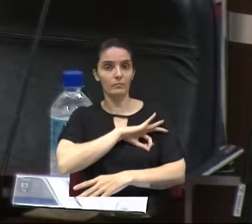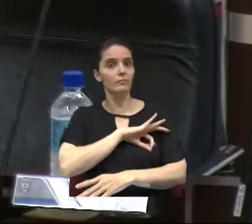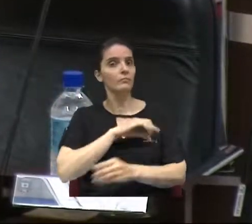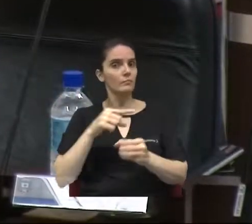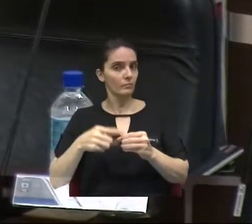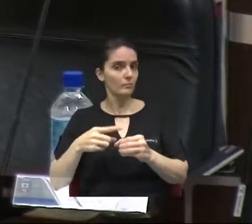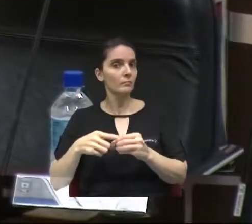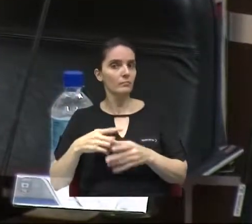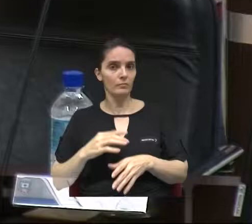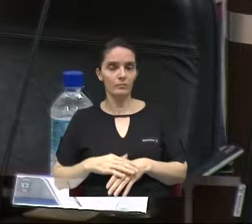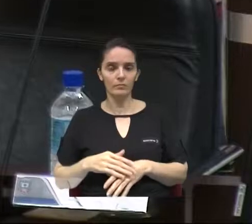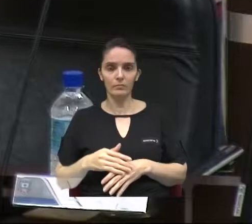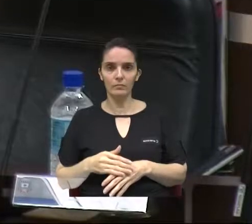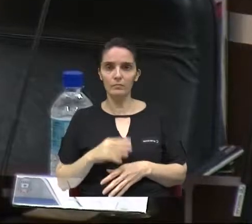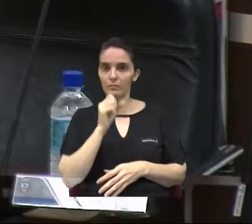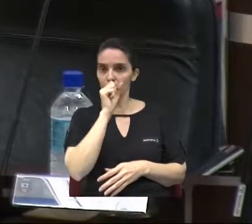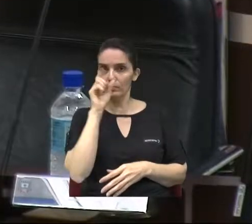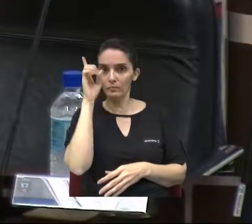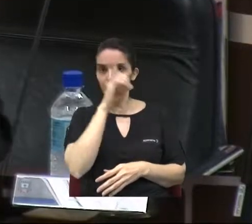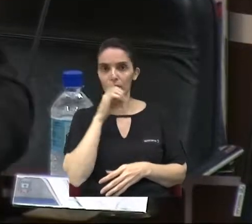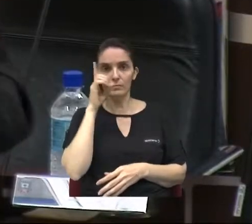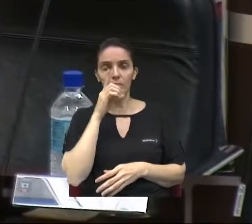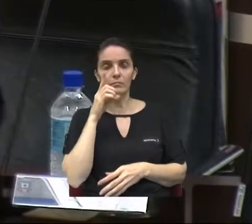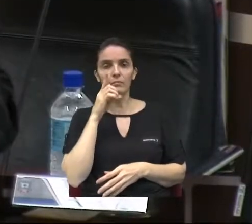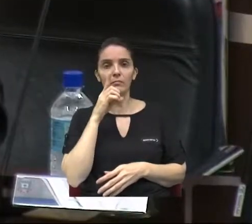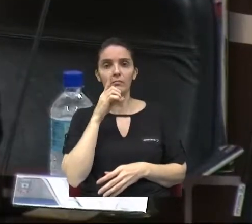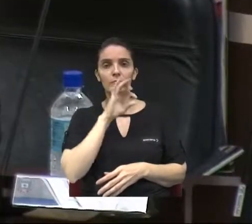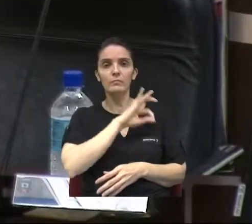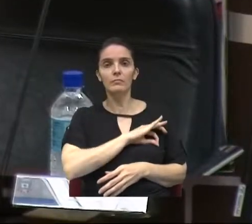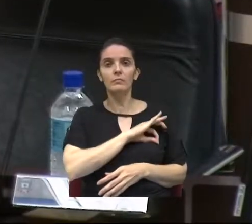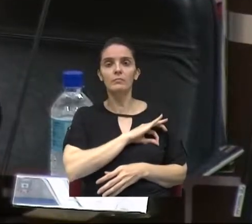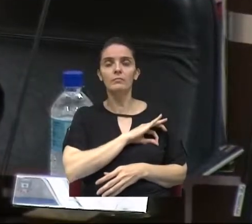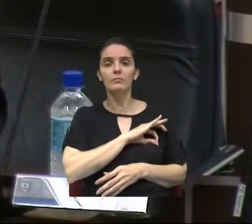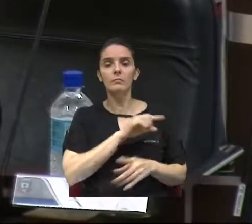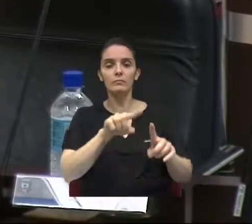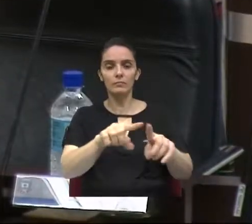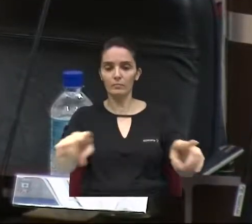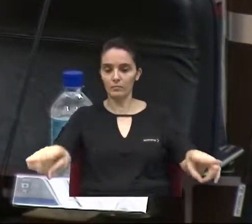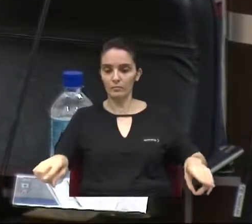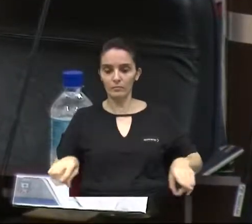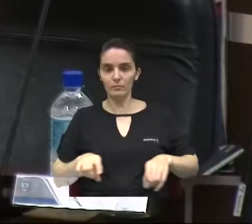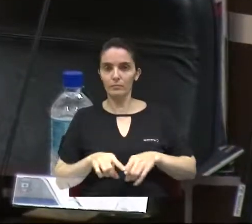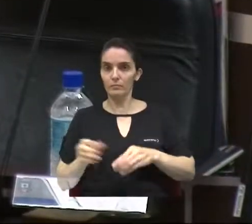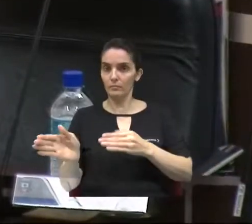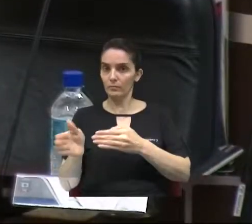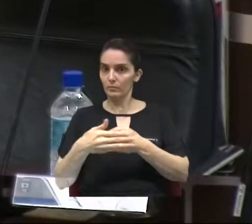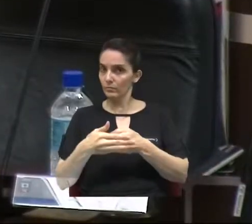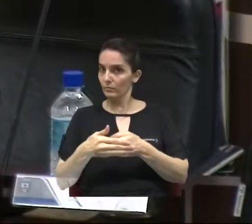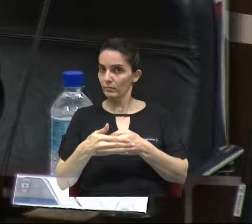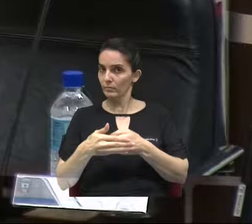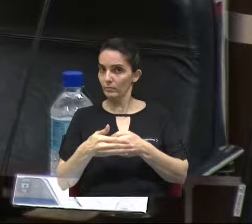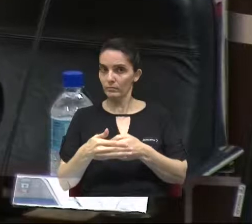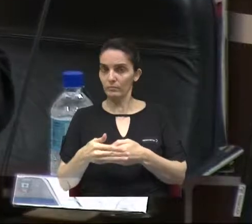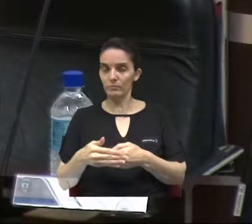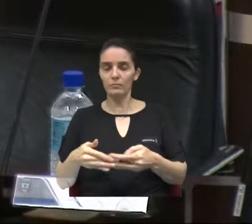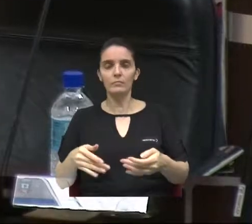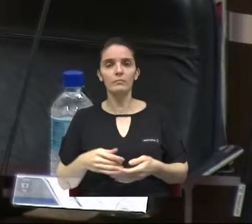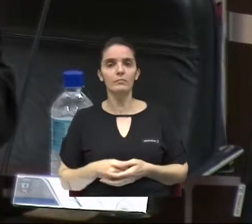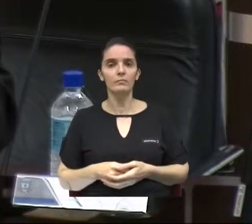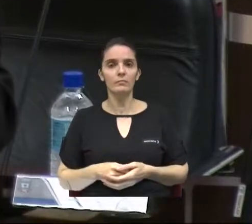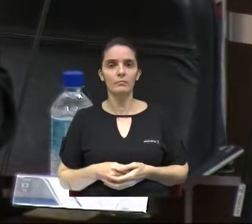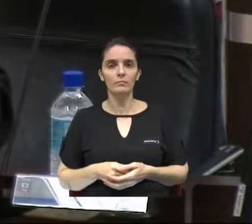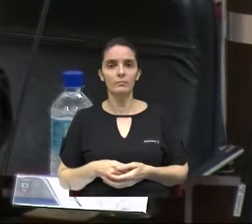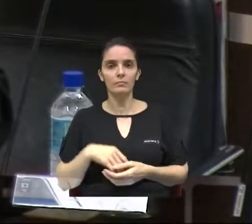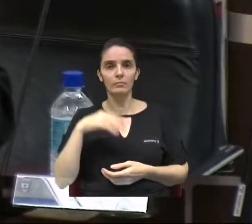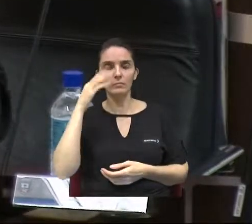que, final de semana, o guarda está lá, a quadra do centro comunitário fica fechada. Né? Eu não entendo se o guarda está